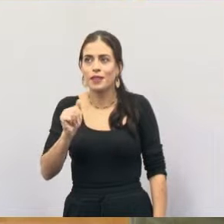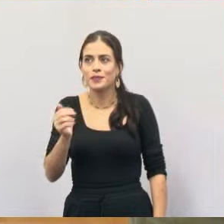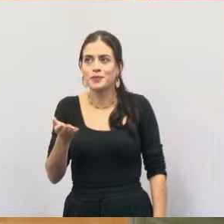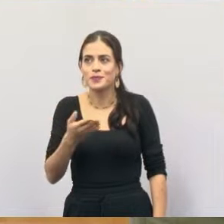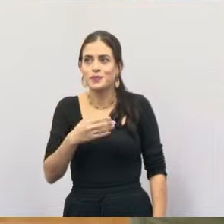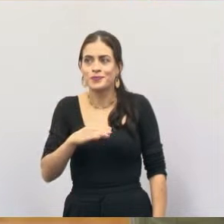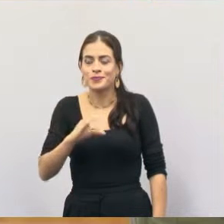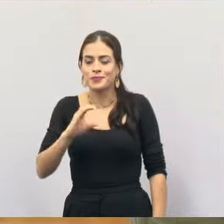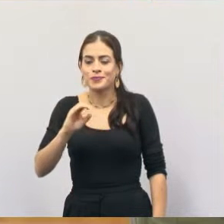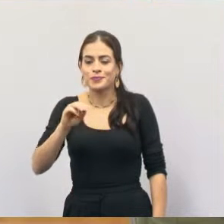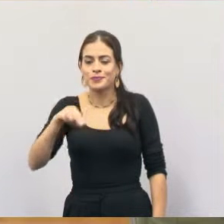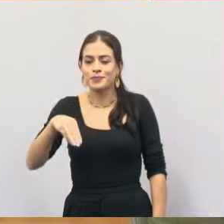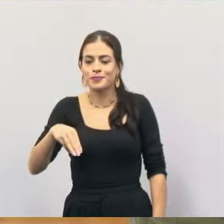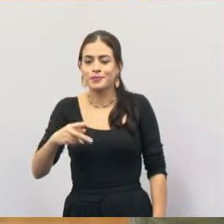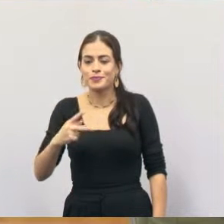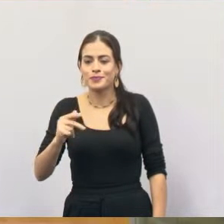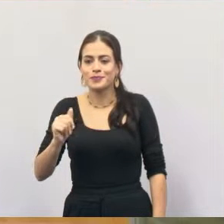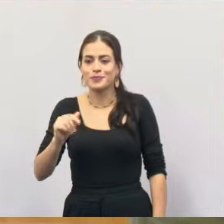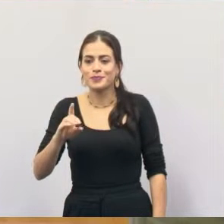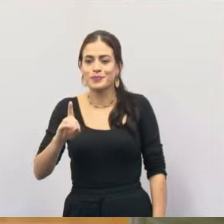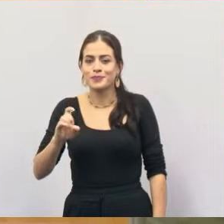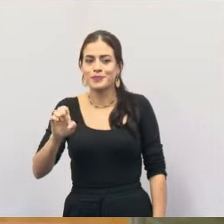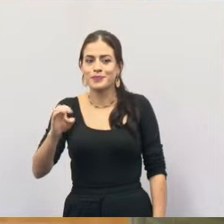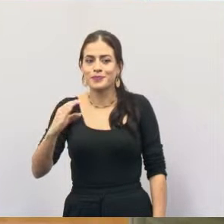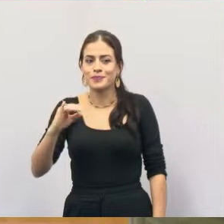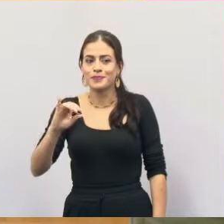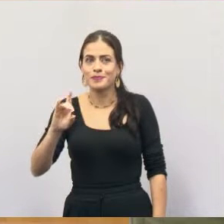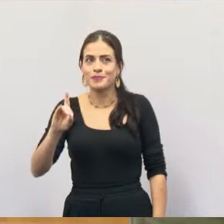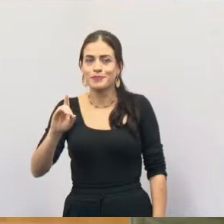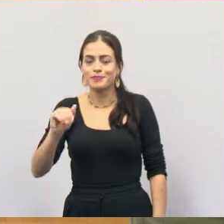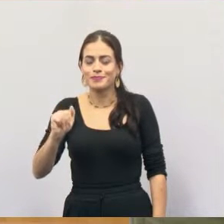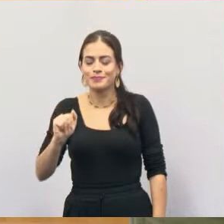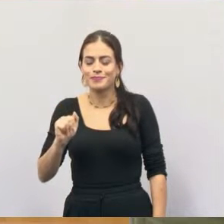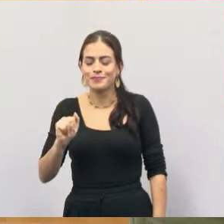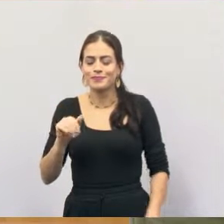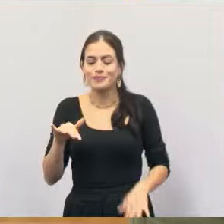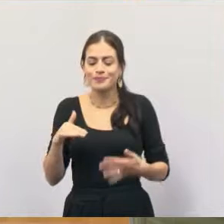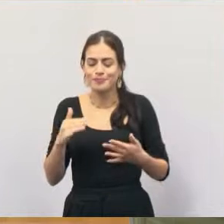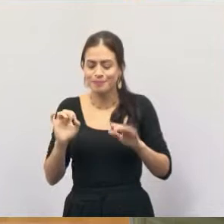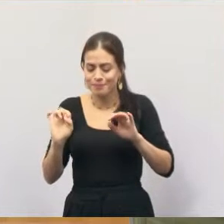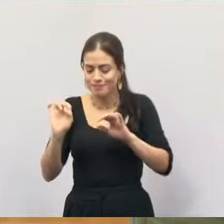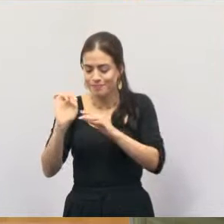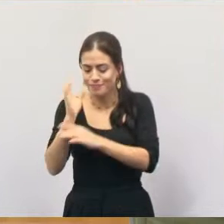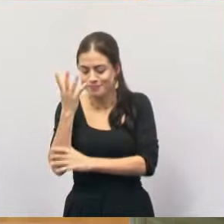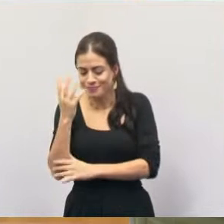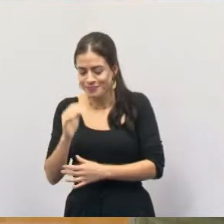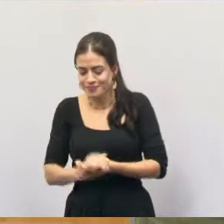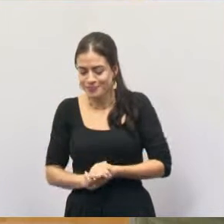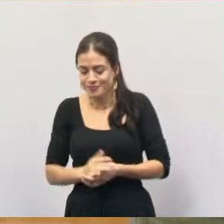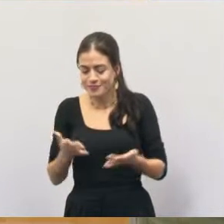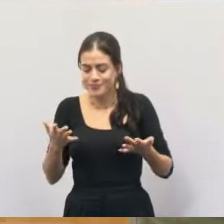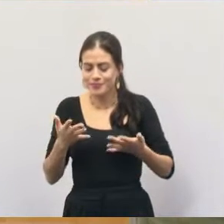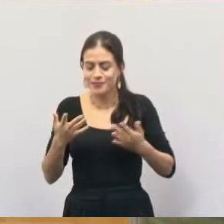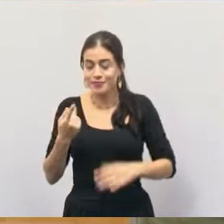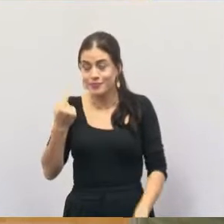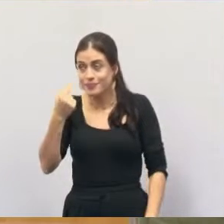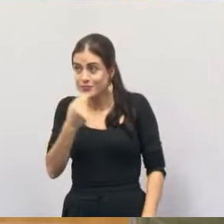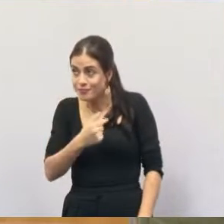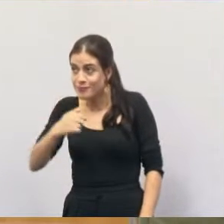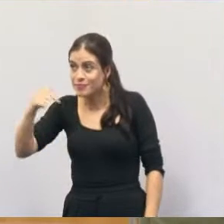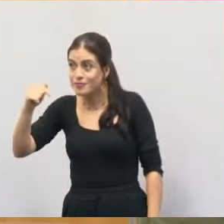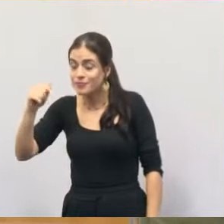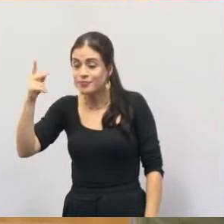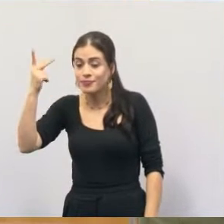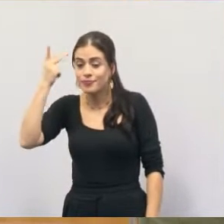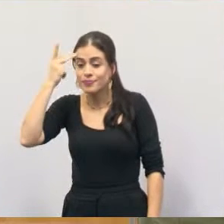dessa casa aqui, a Sala Ariano Suassuna. Eu hoje, na verdade, acabei indo para São Paulo estudar